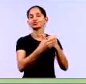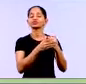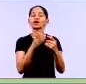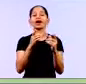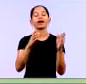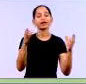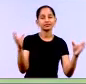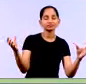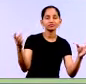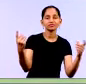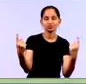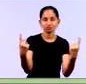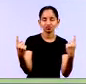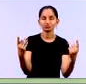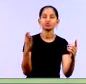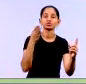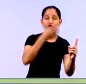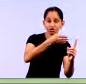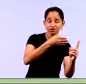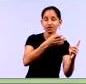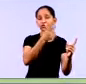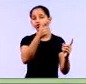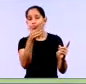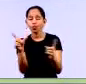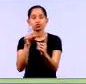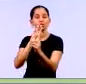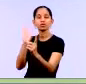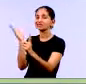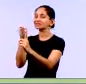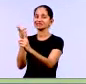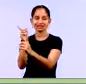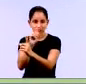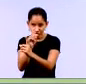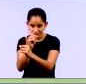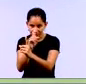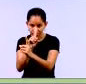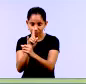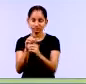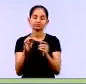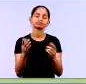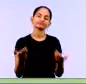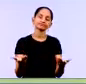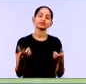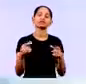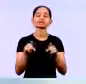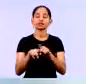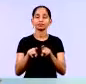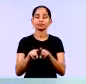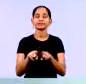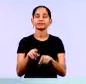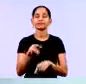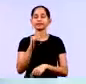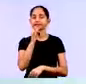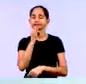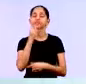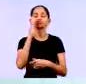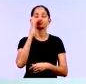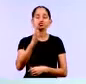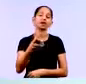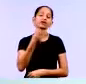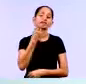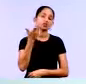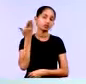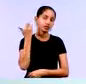são propriamente ditos custos indiretos. Ok, professor. No caso, como foi falado